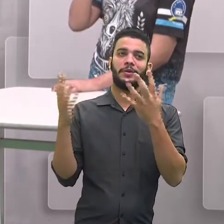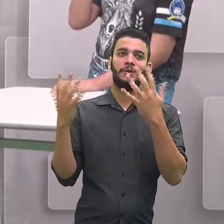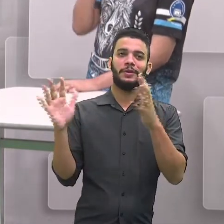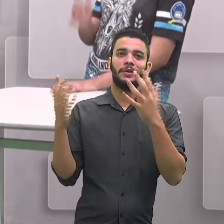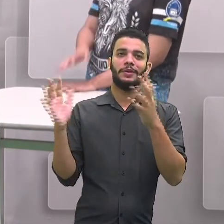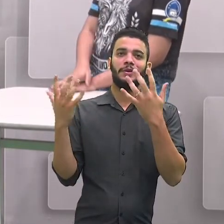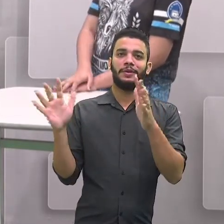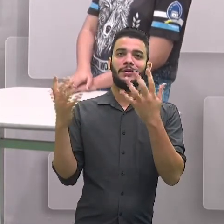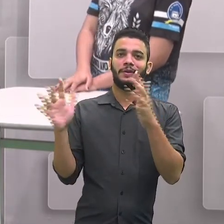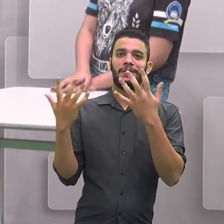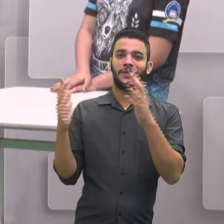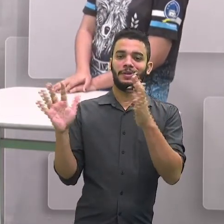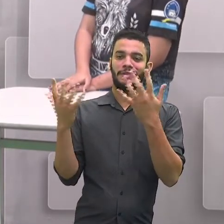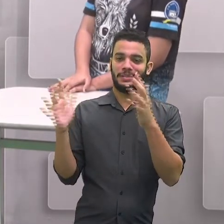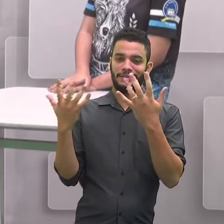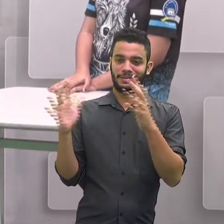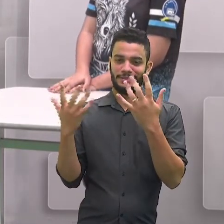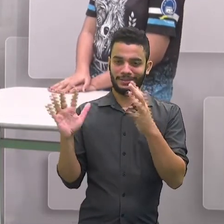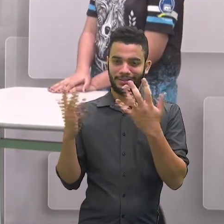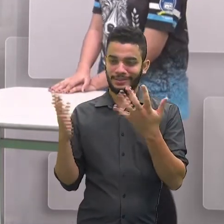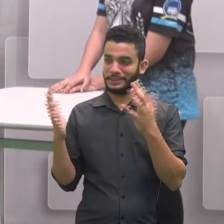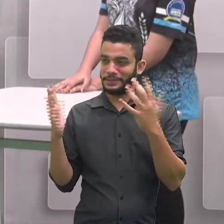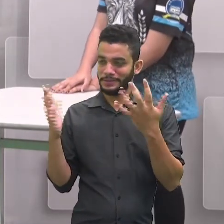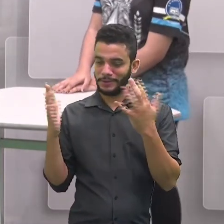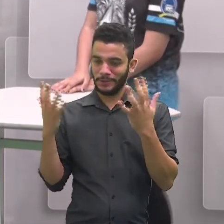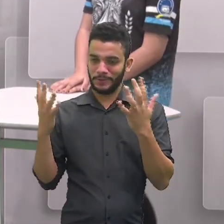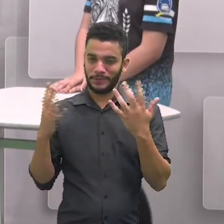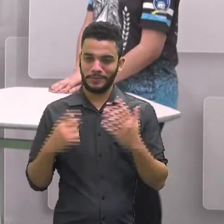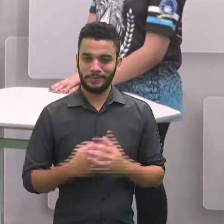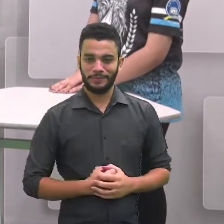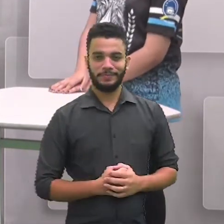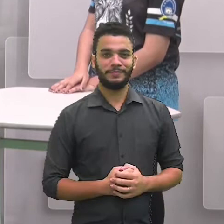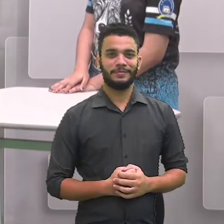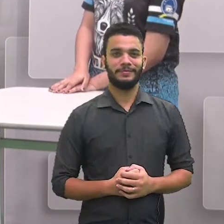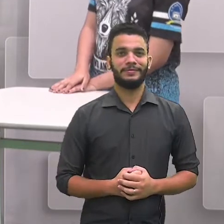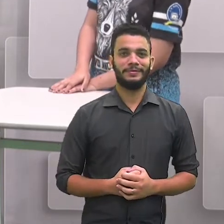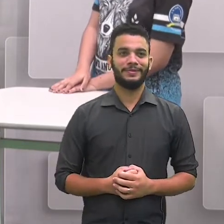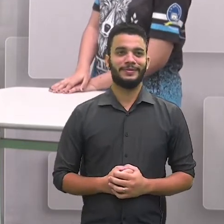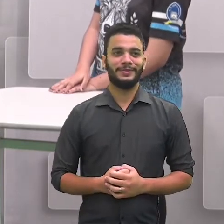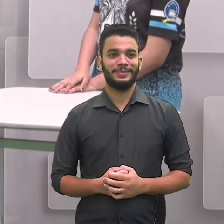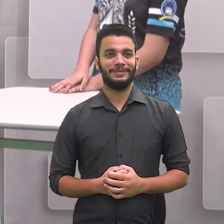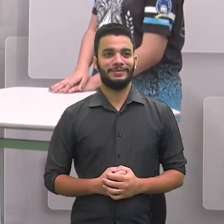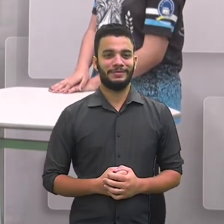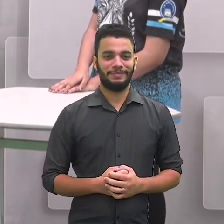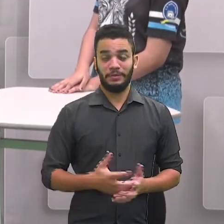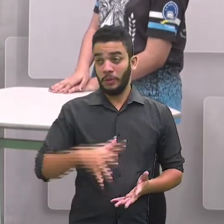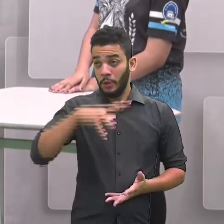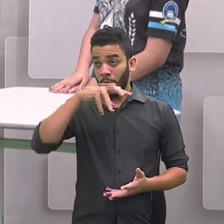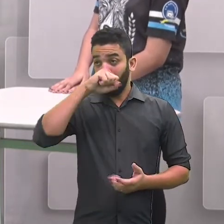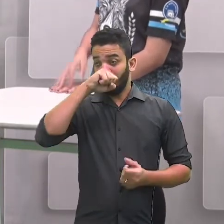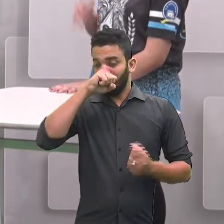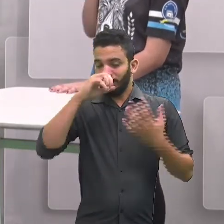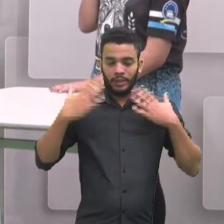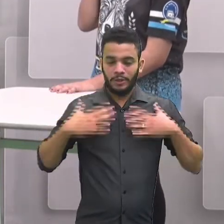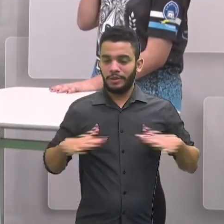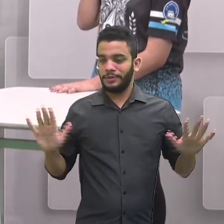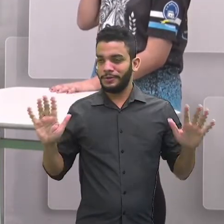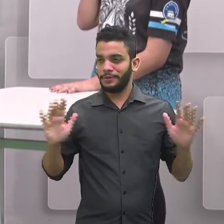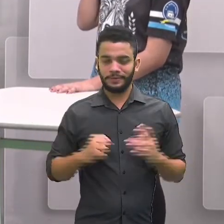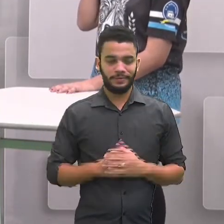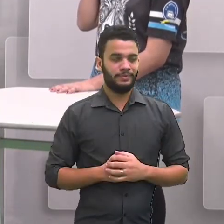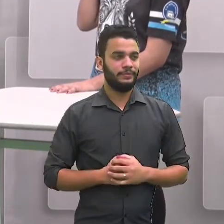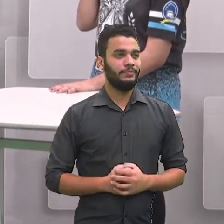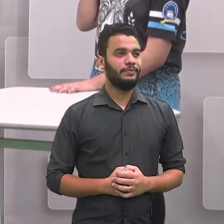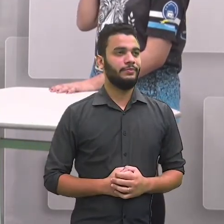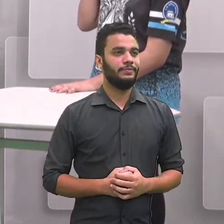Calma! Ei, meus parabéns! Respira! Calma!